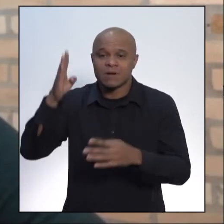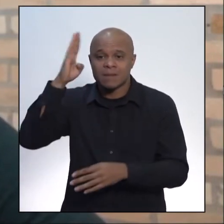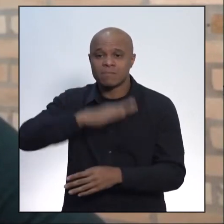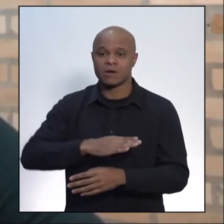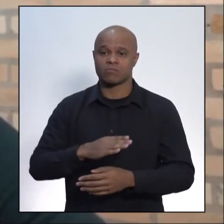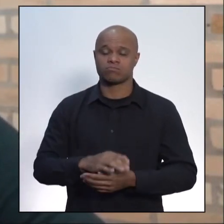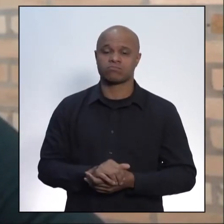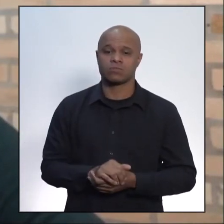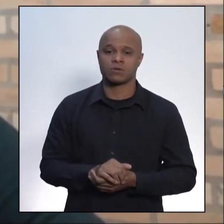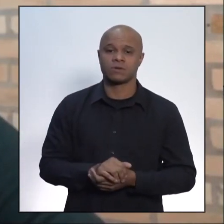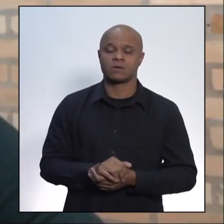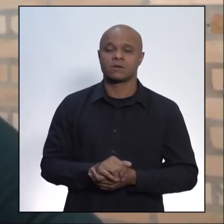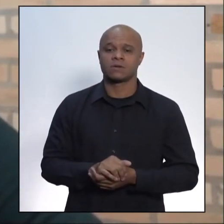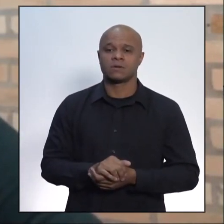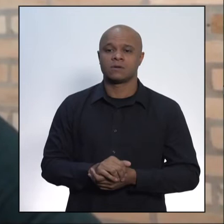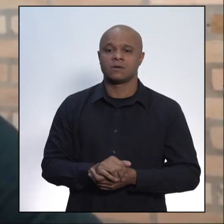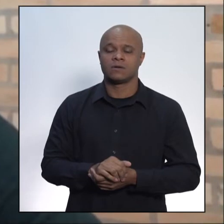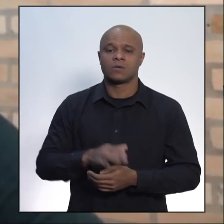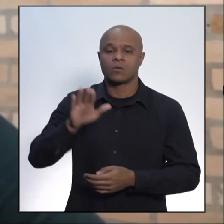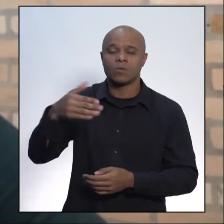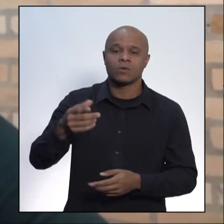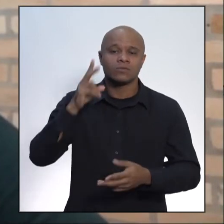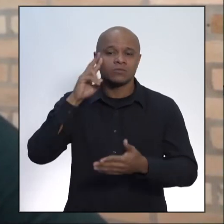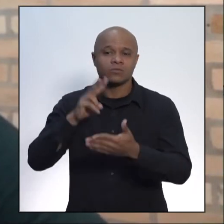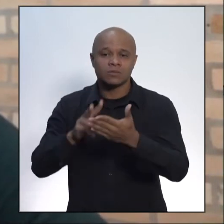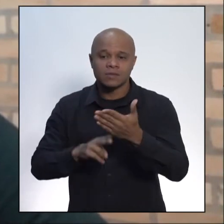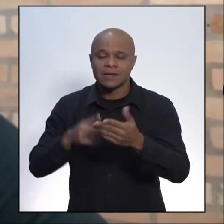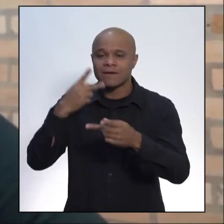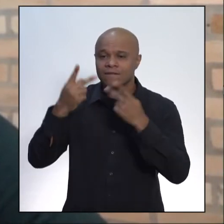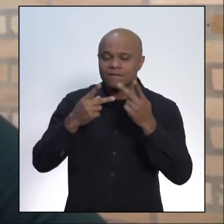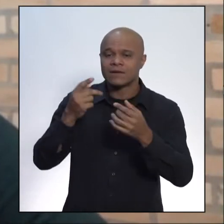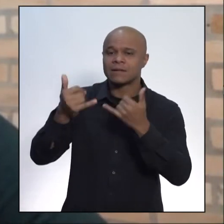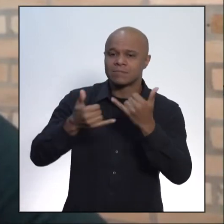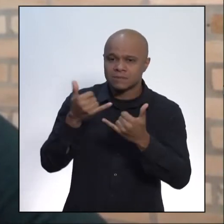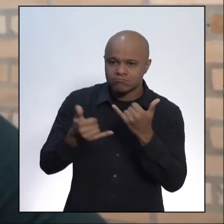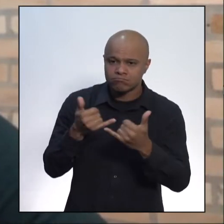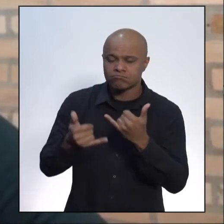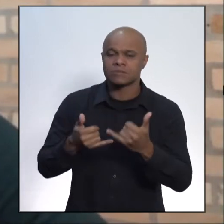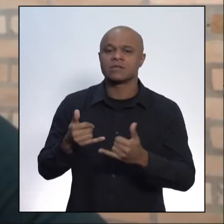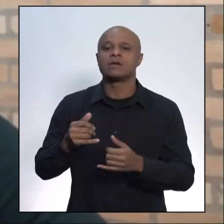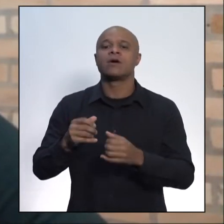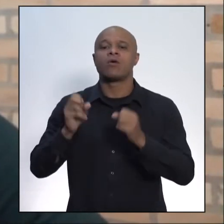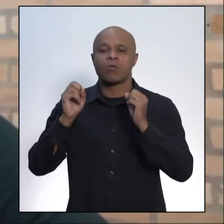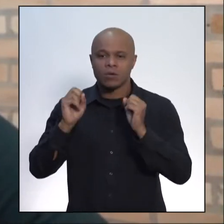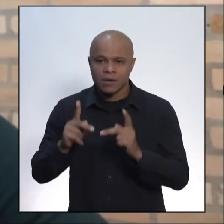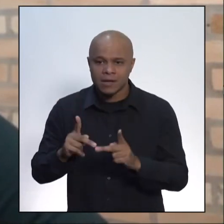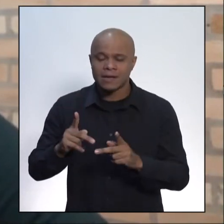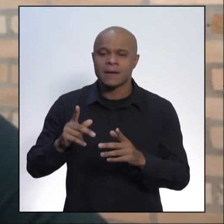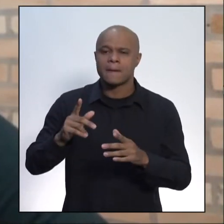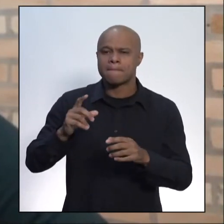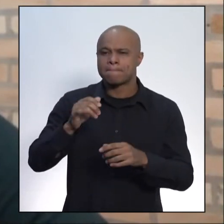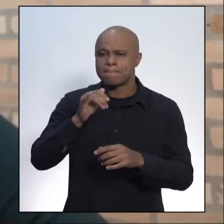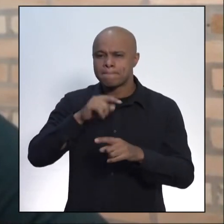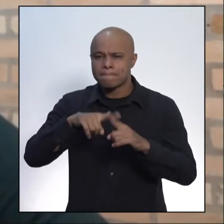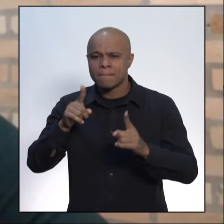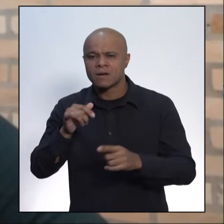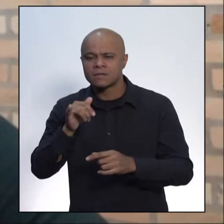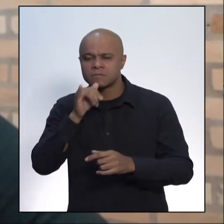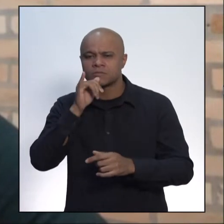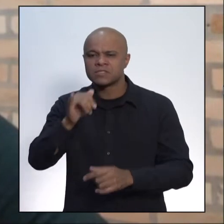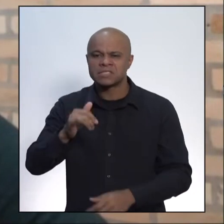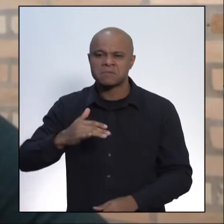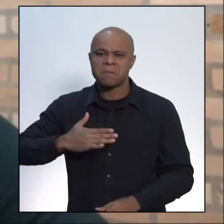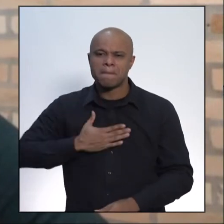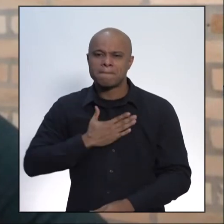sintam ofensivos quando ele lê o é para copiar. Agora, quando vem algo carregado de preconceito, quando vem uma